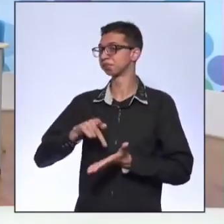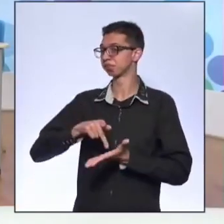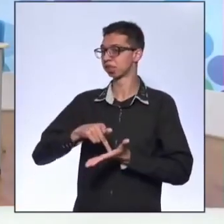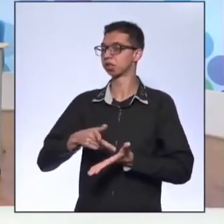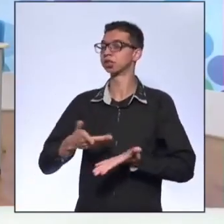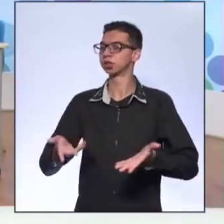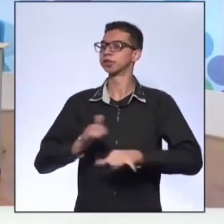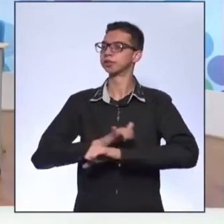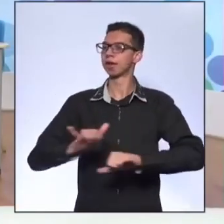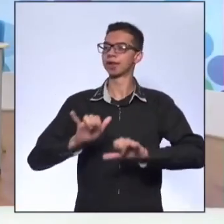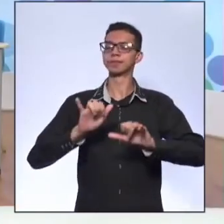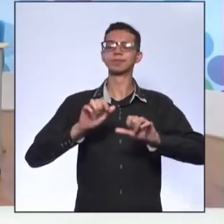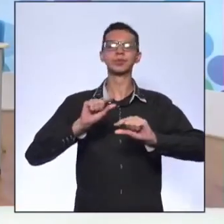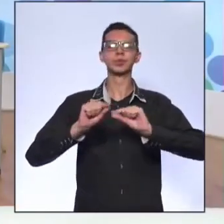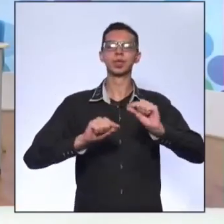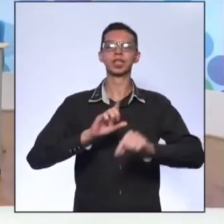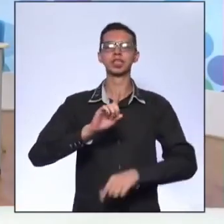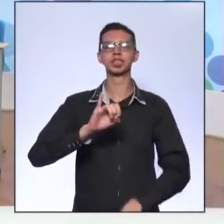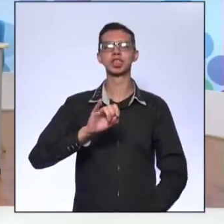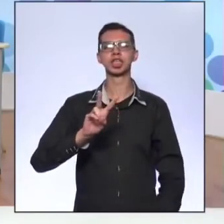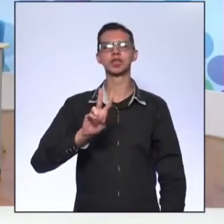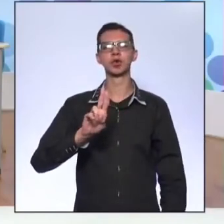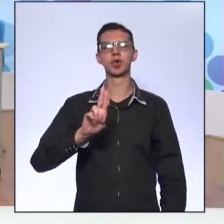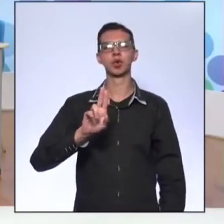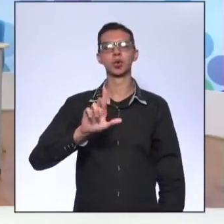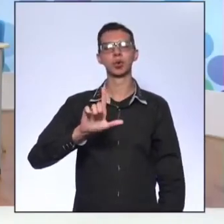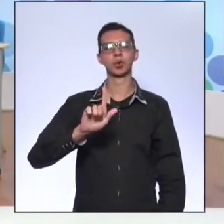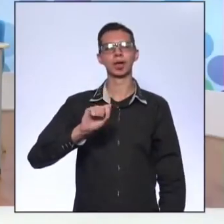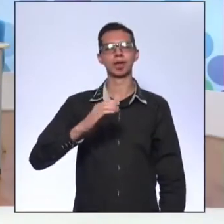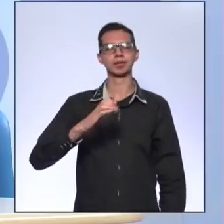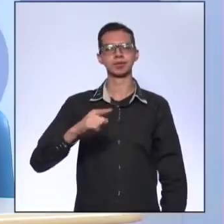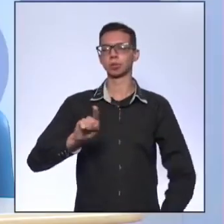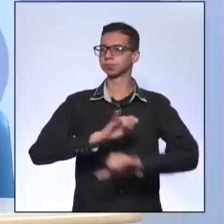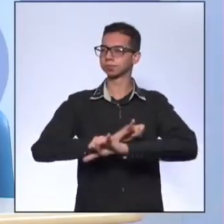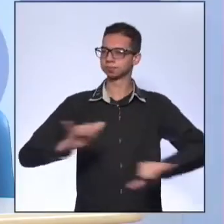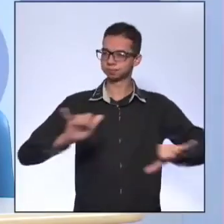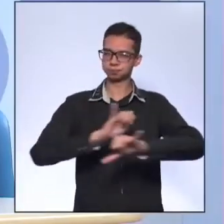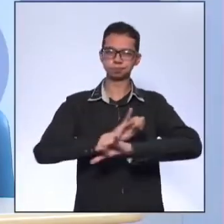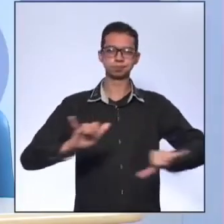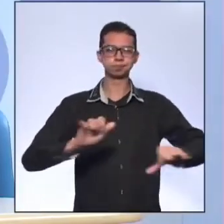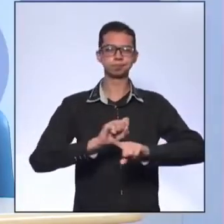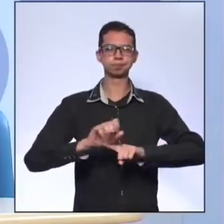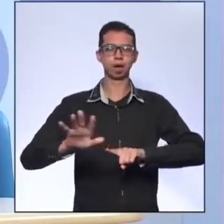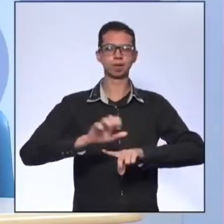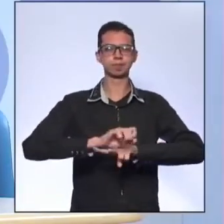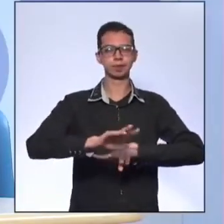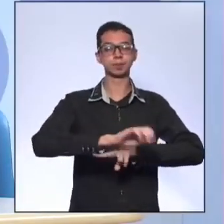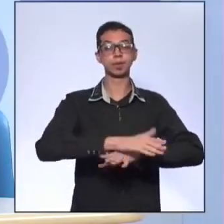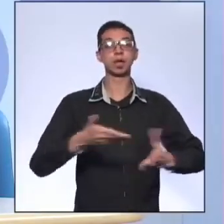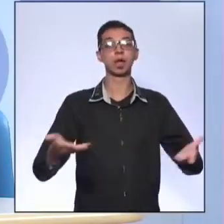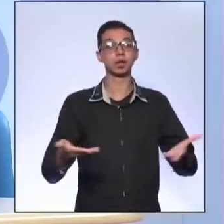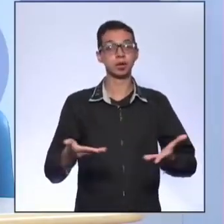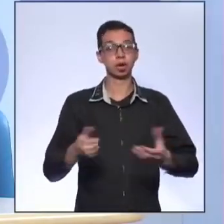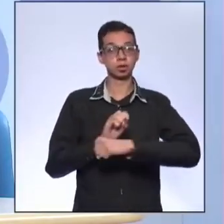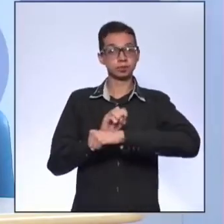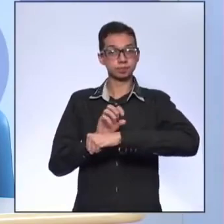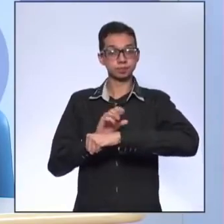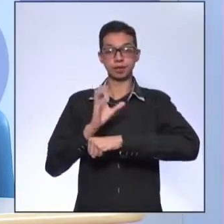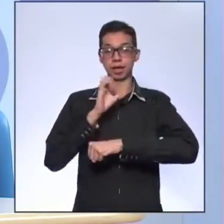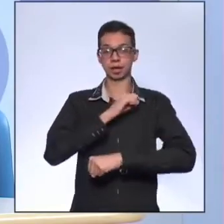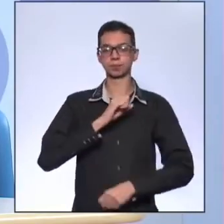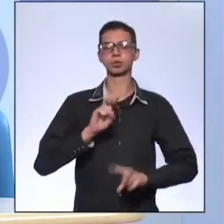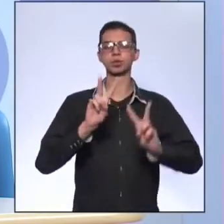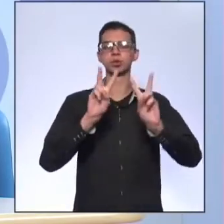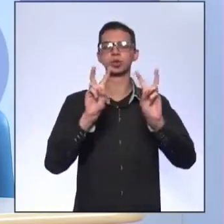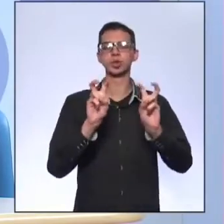aqui do Centro de Mídias temos um recadinho para vocês, um recadinho mais moderno. Dessa vez a gente vai fazer uma divulgação sobre a FUVEST para